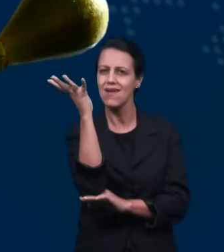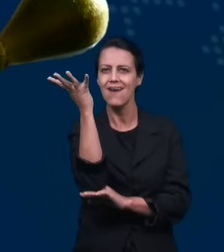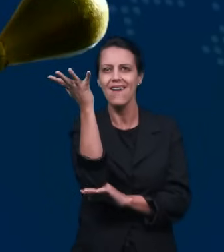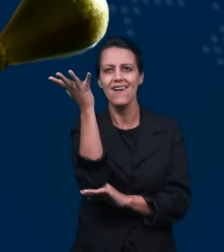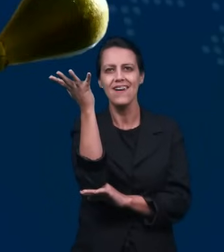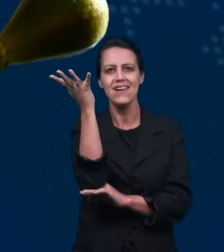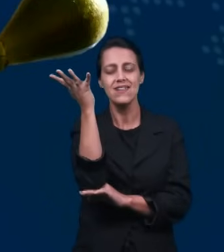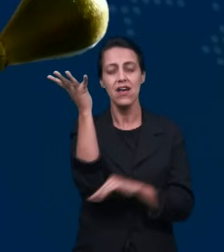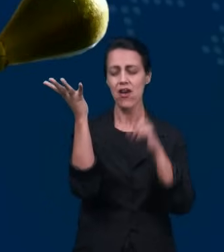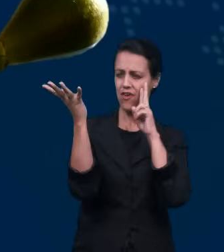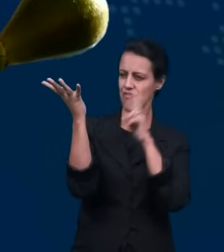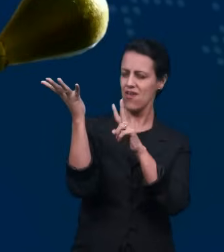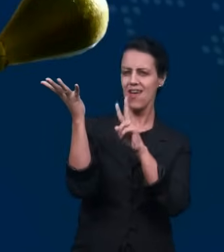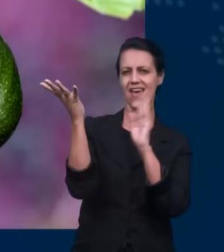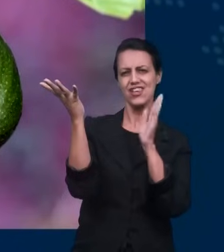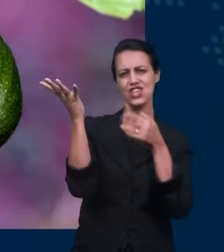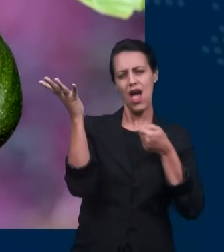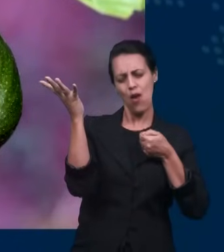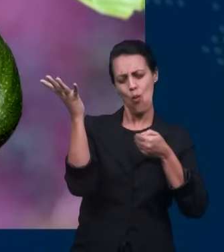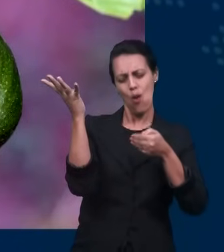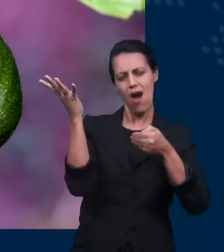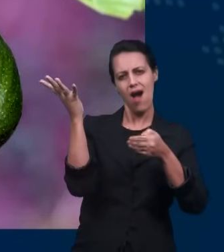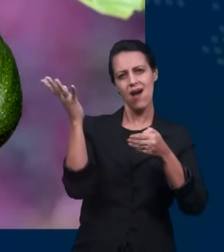que está próximo o verão.